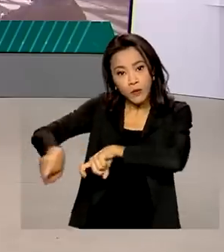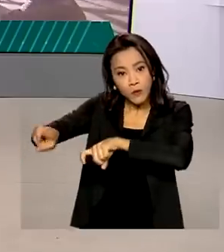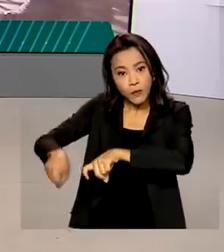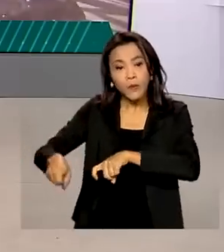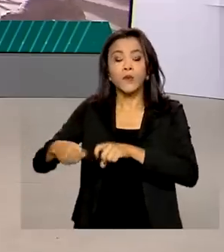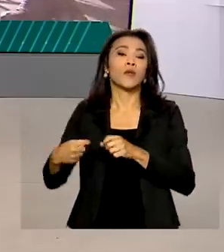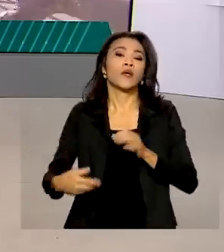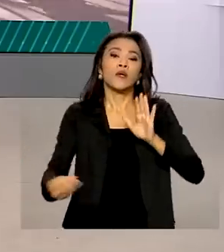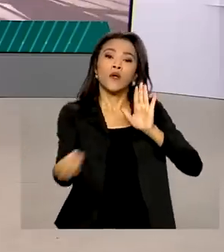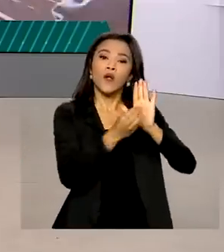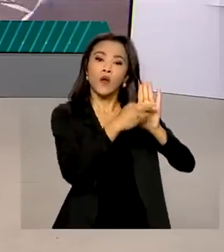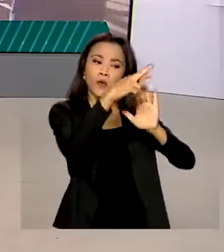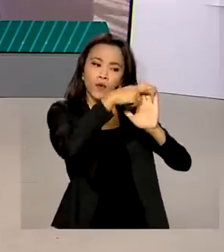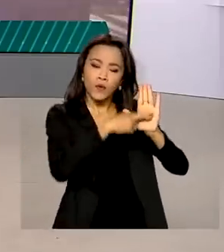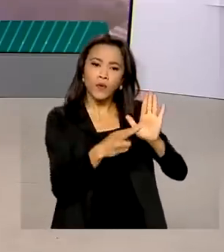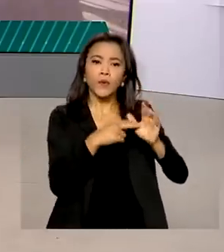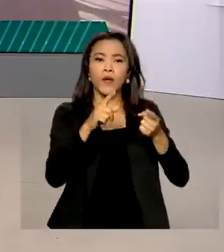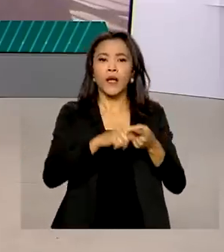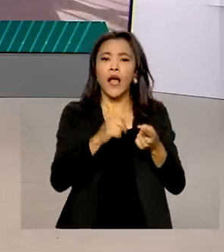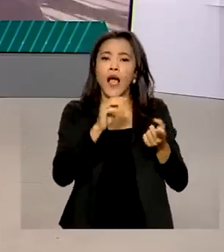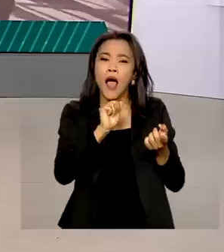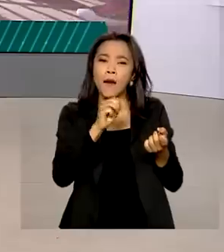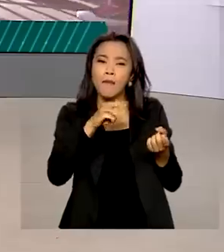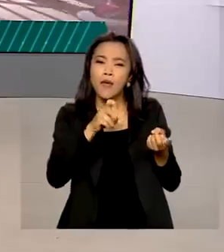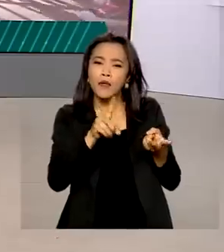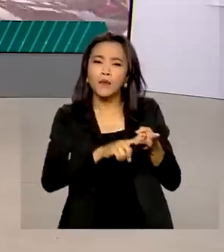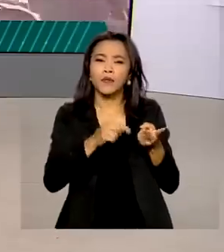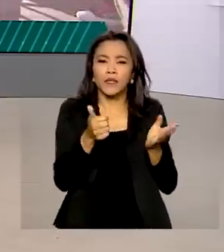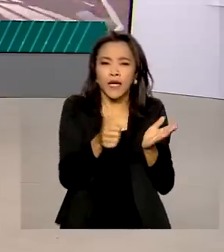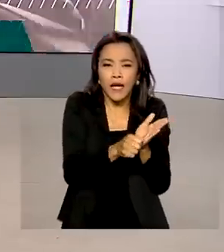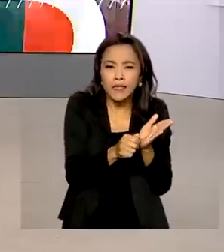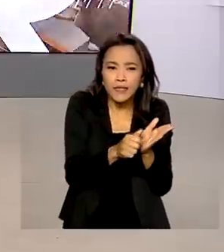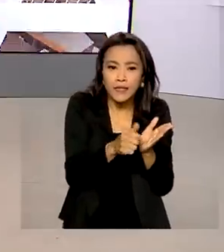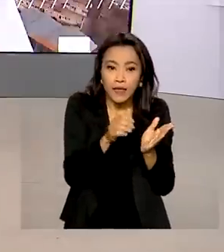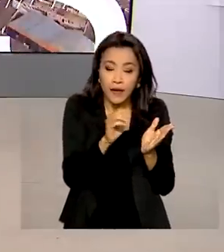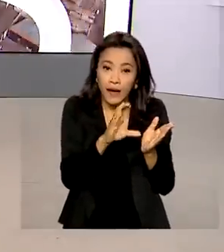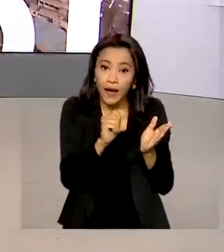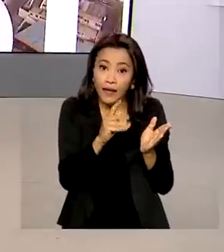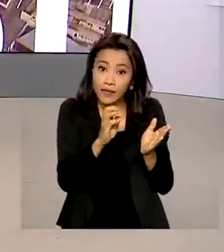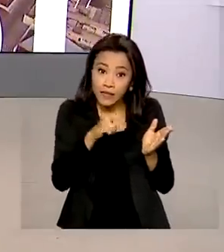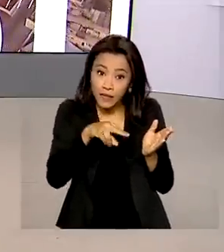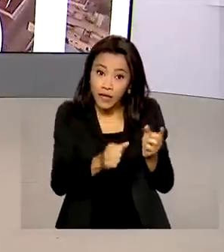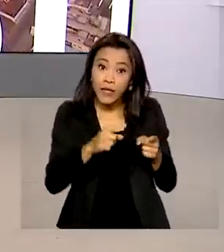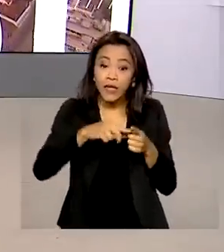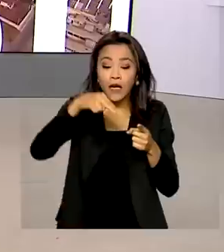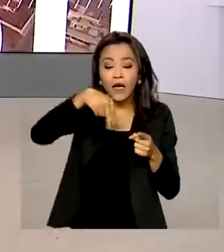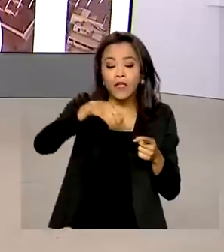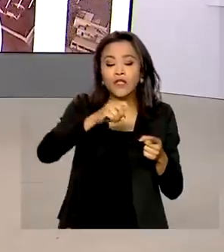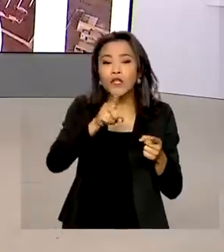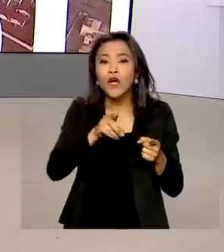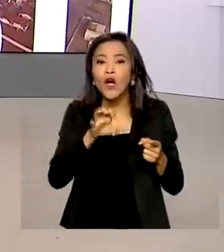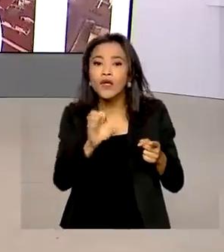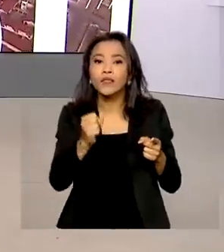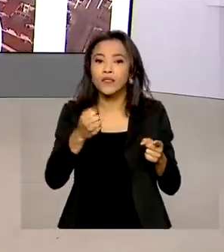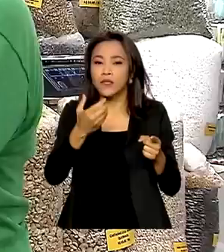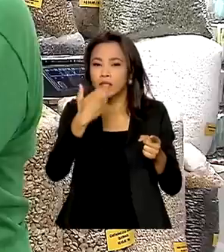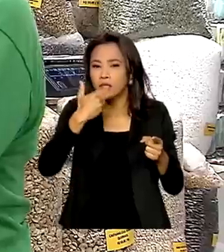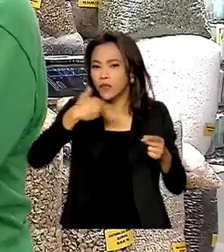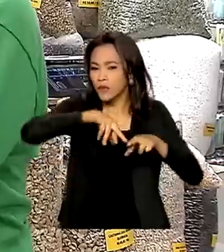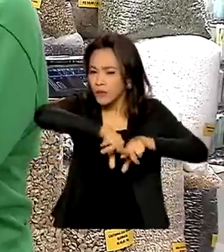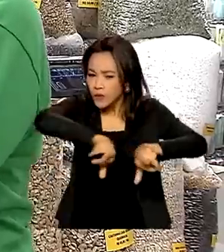a venda de amêndoas, castanhas, nozes e frutas secas. A meta é garantir maior qualidade desses